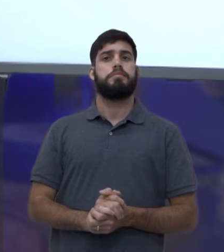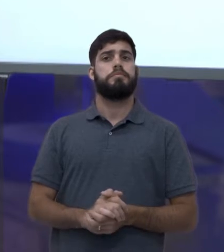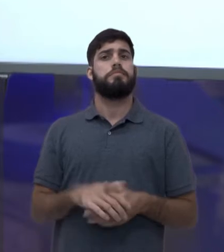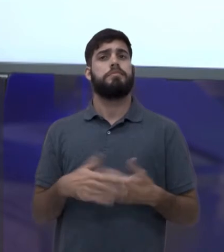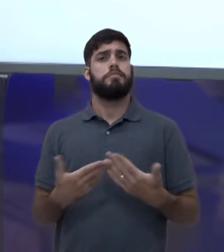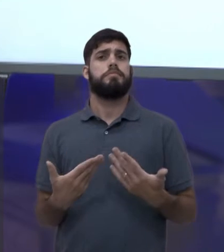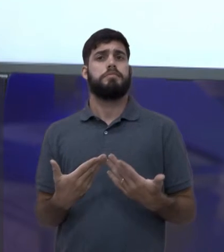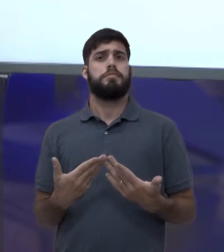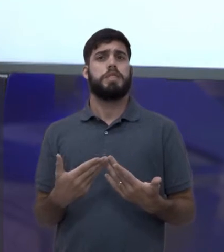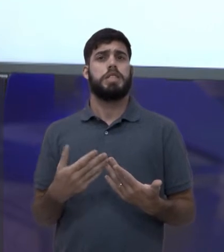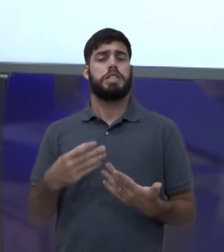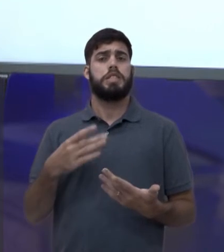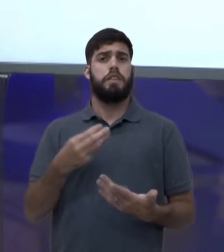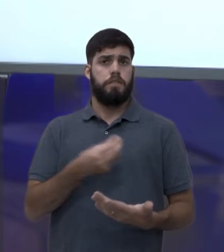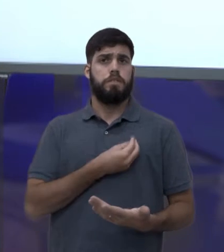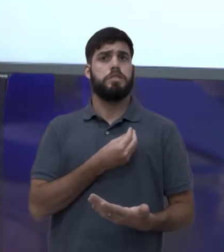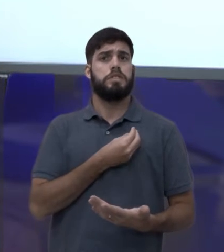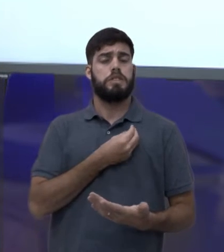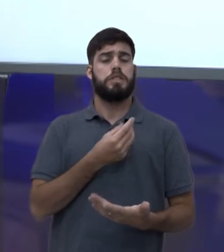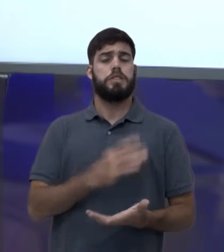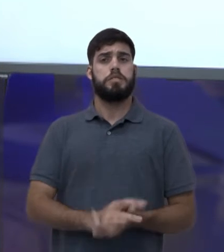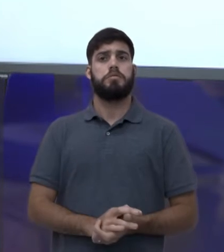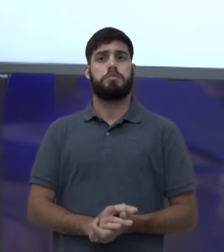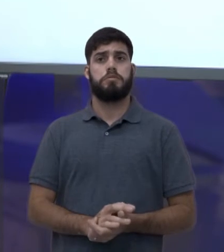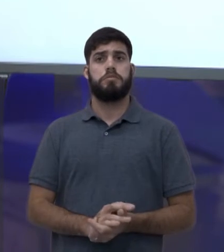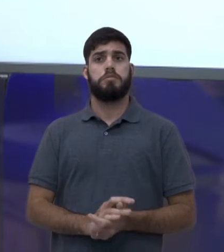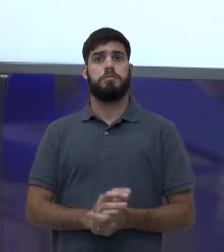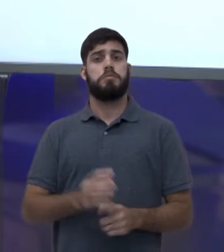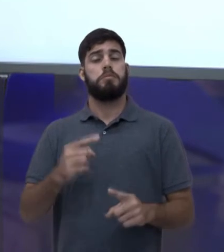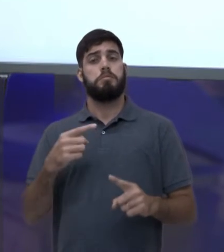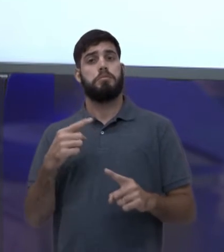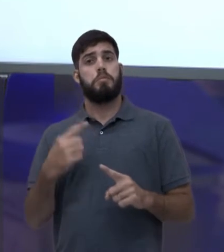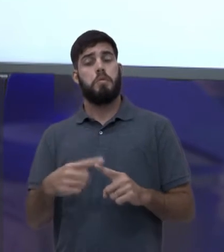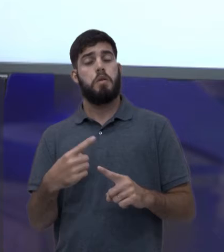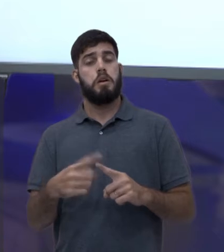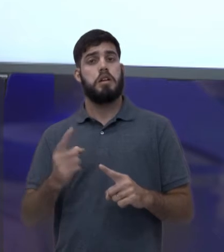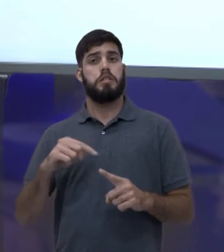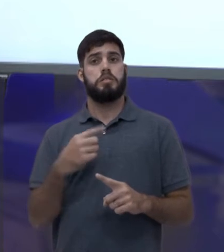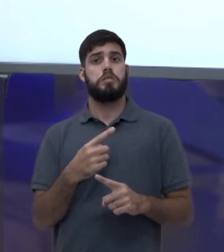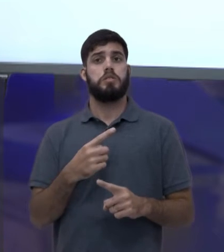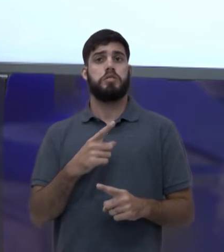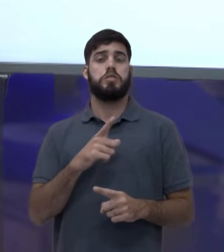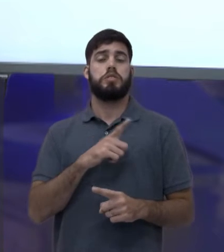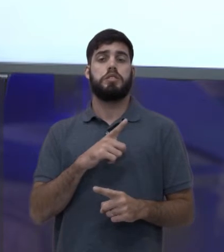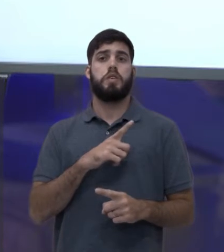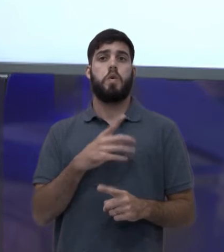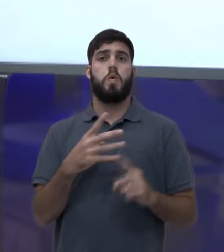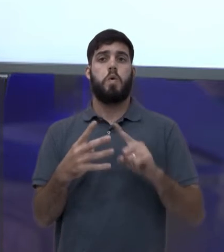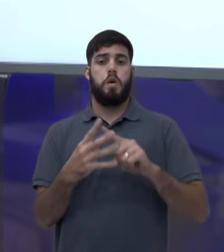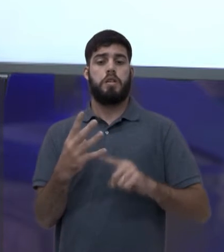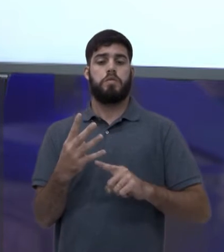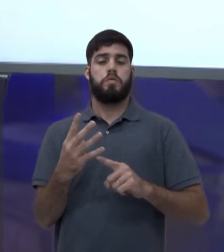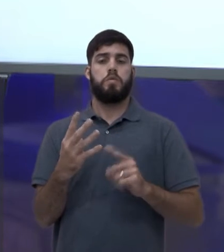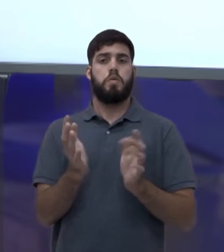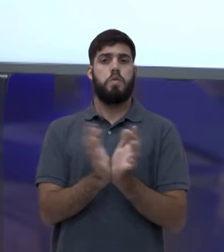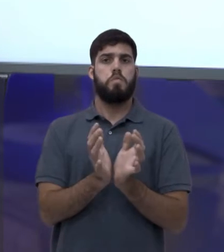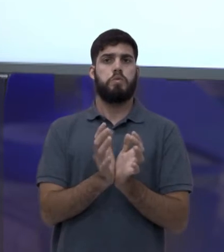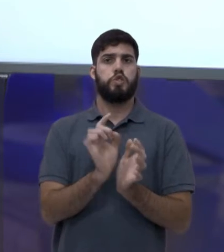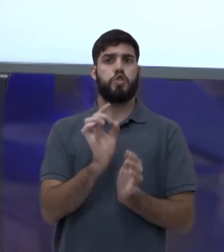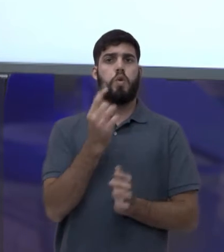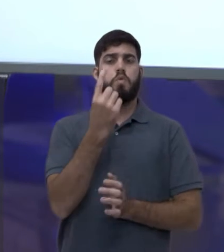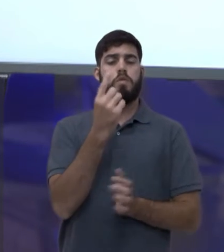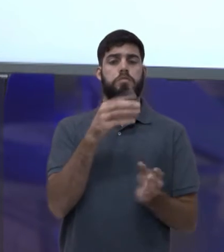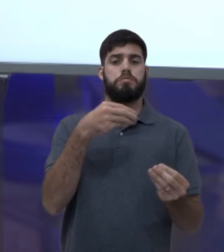que existe mesmo esse quinto termo? Pois a gente no quarto termo só ficamos com uma bonequinha de barro.